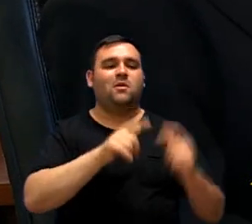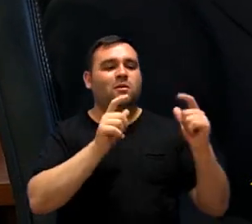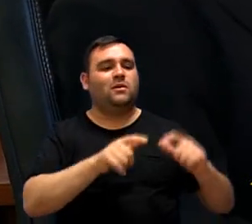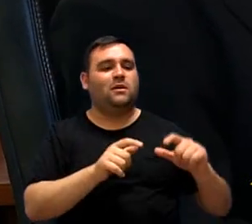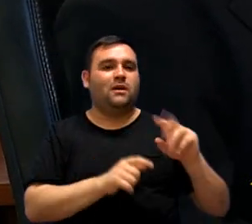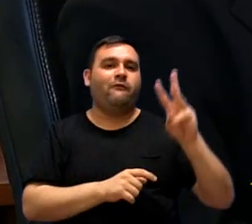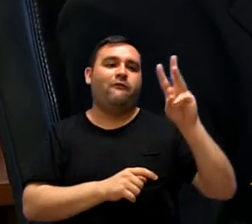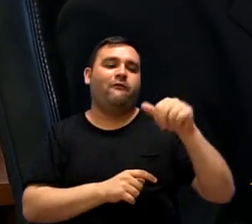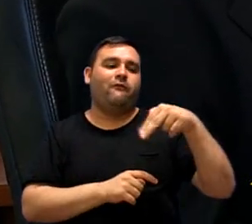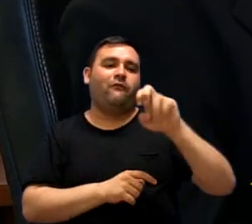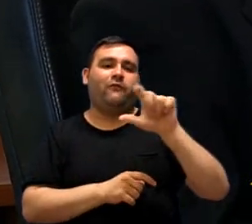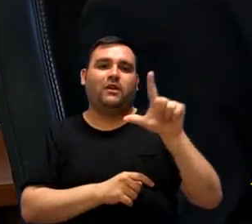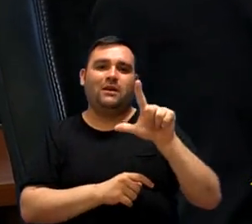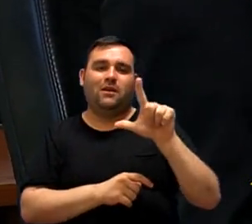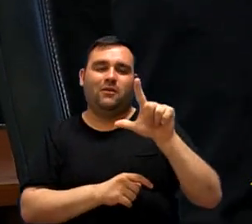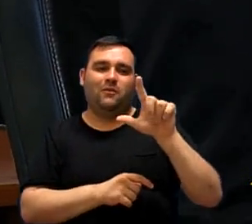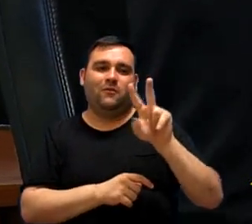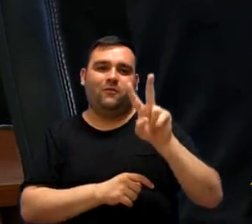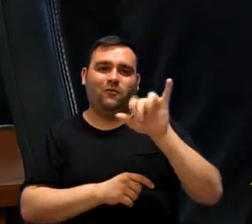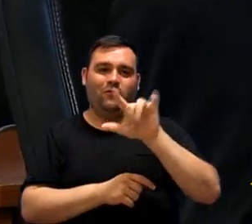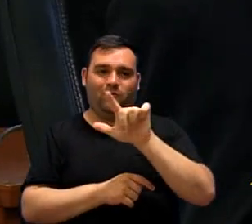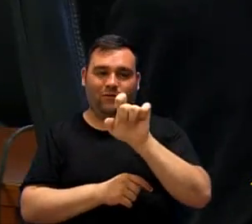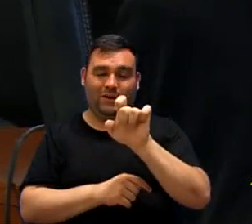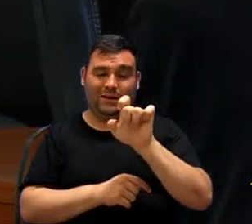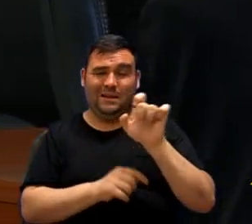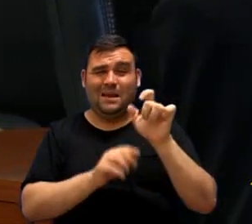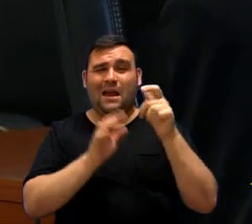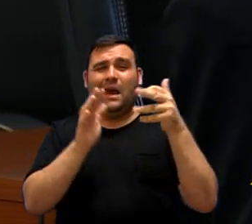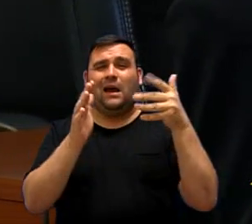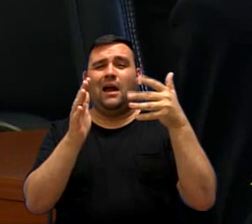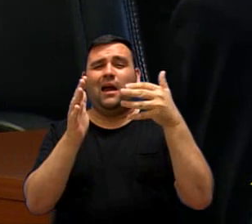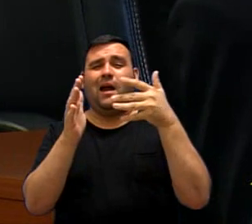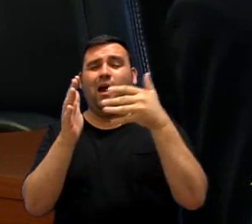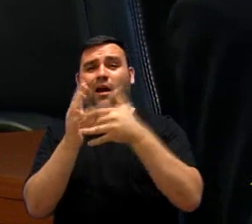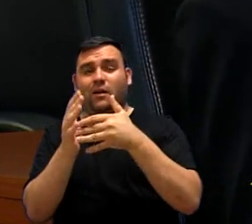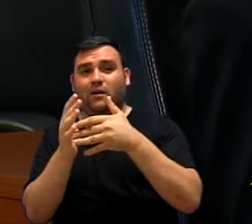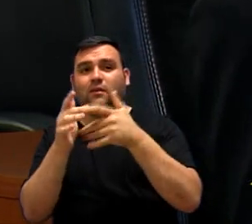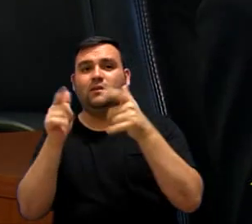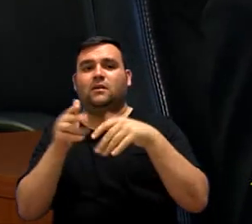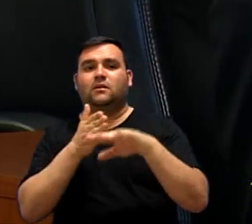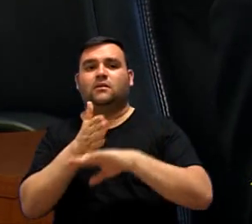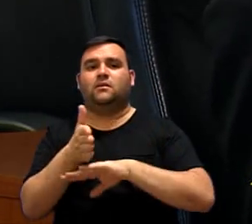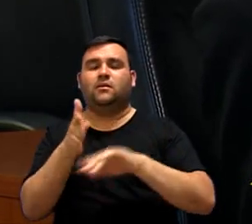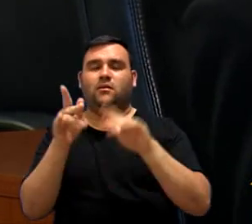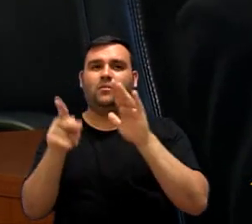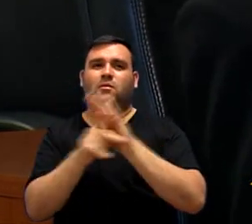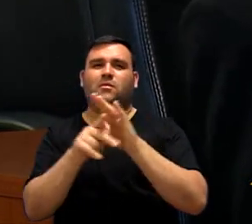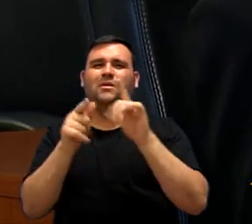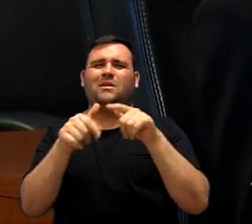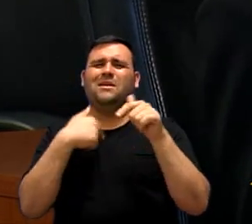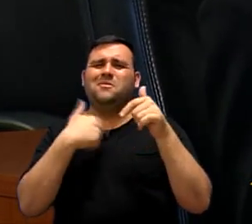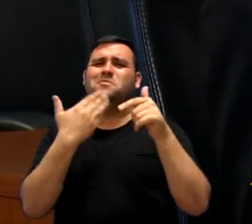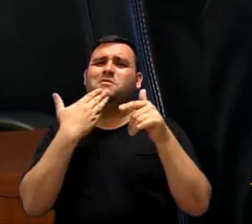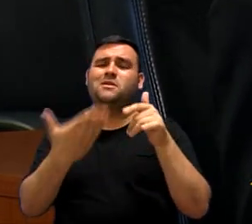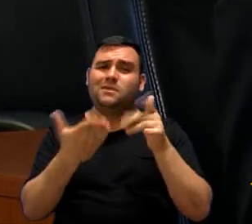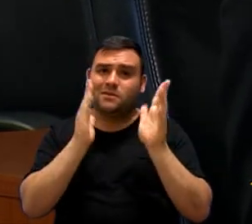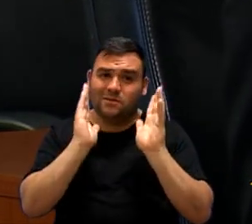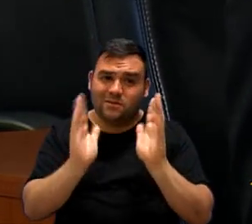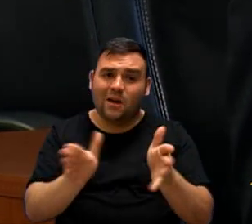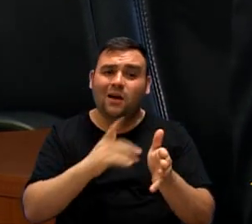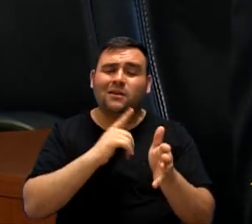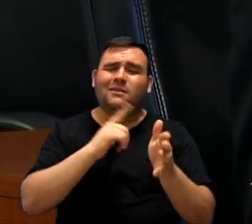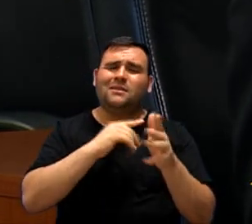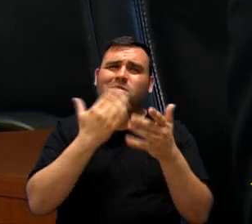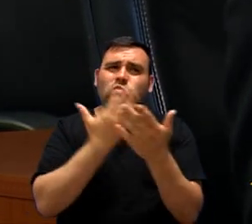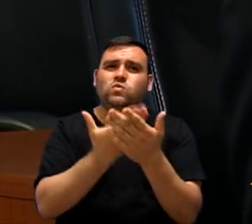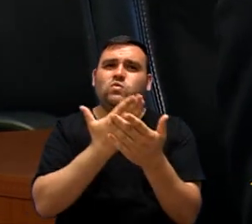do Vanelville, até a entrada do... Eu já pedi aqui que fosse feito pelo